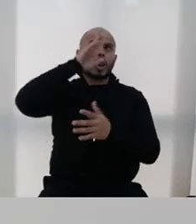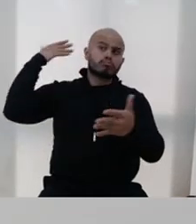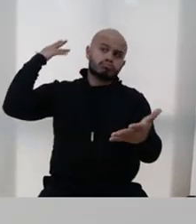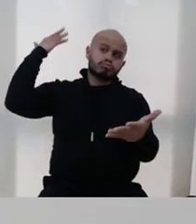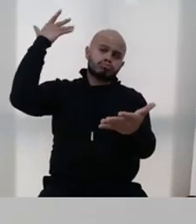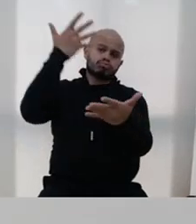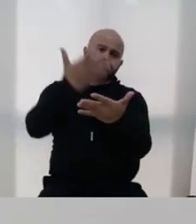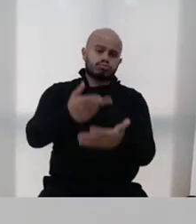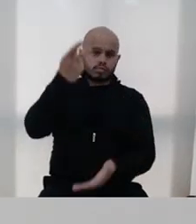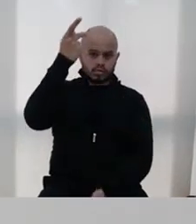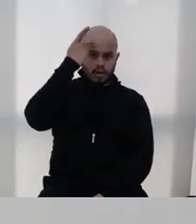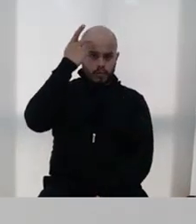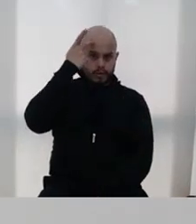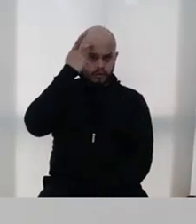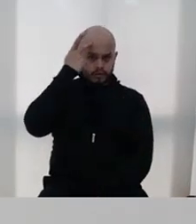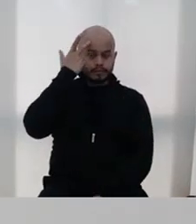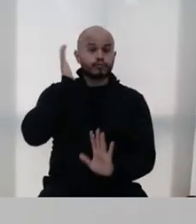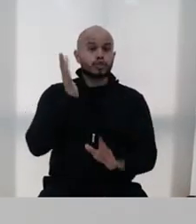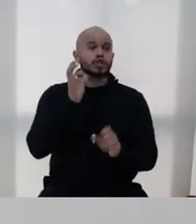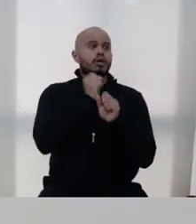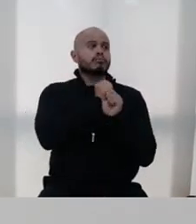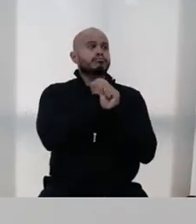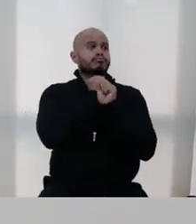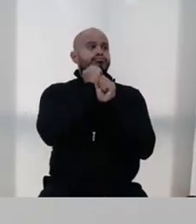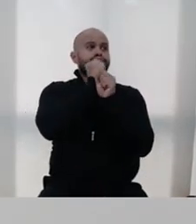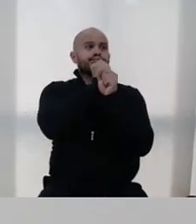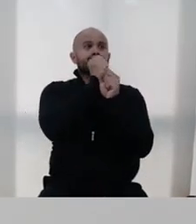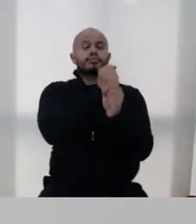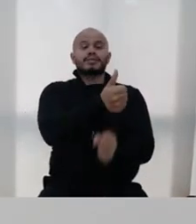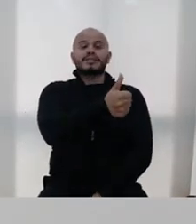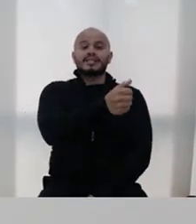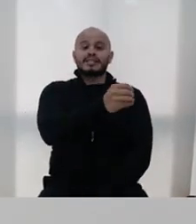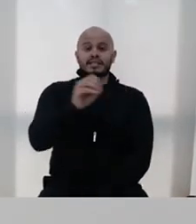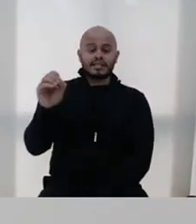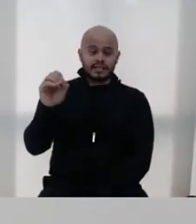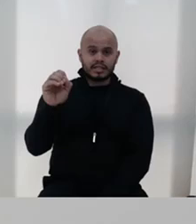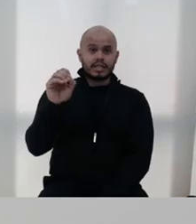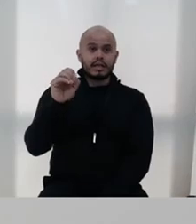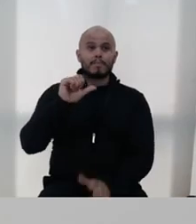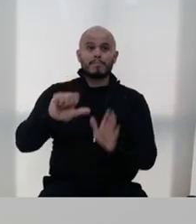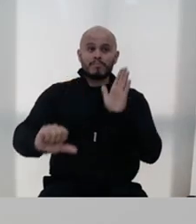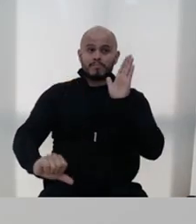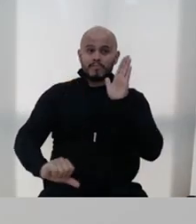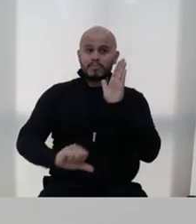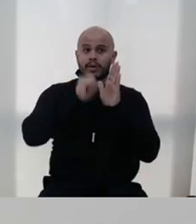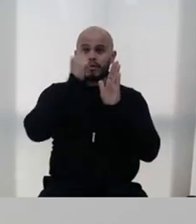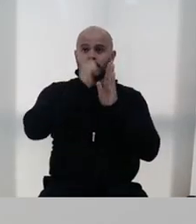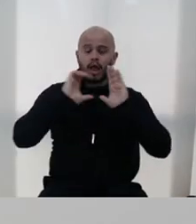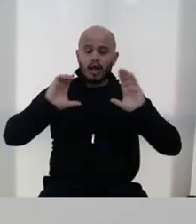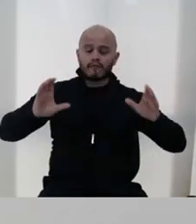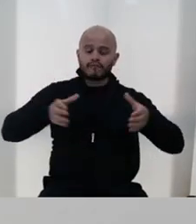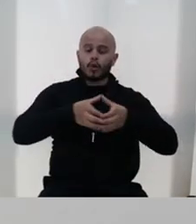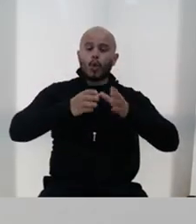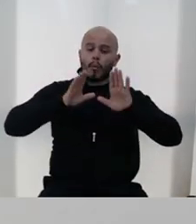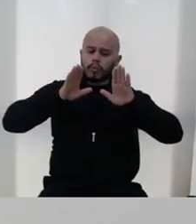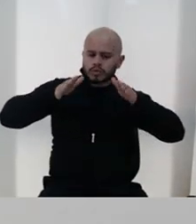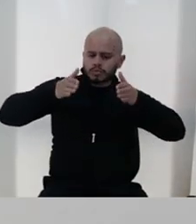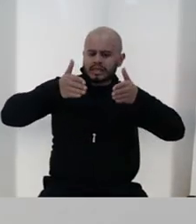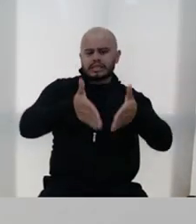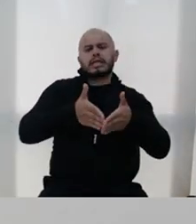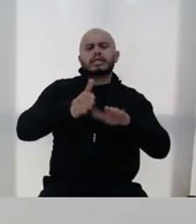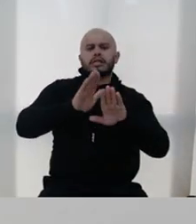Paulo, a comemoração dos 100 anos da primeira vara especializada na infância e juventude aqui